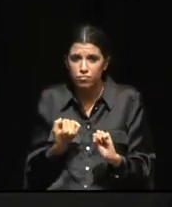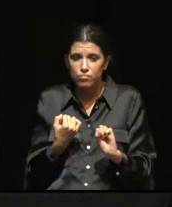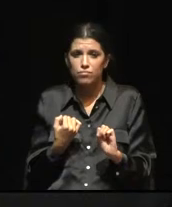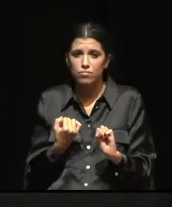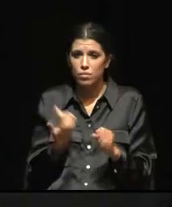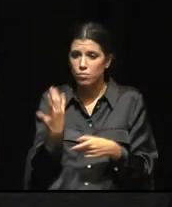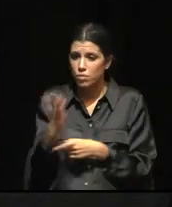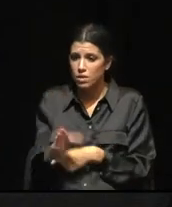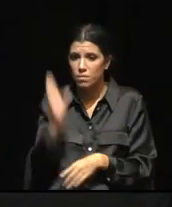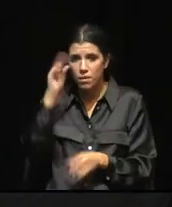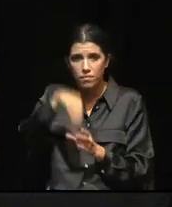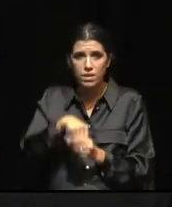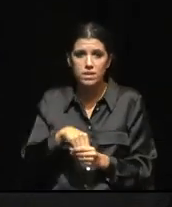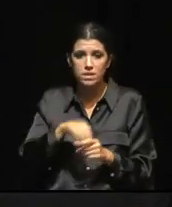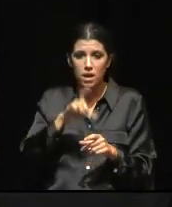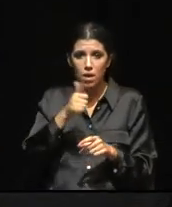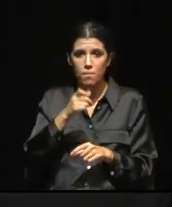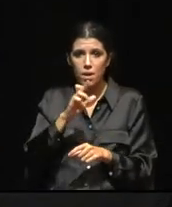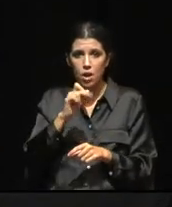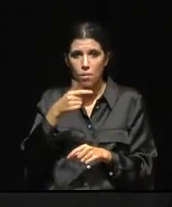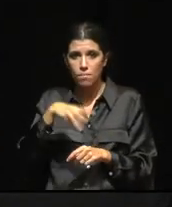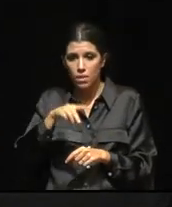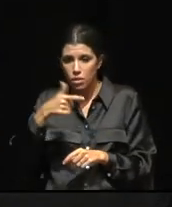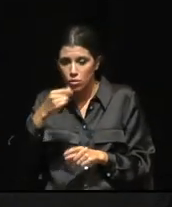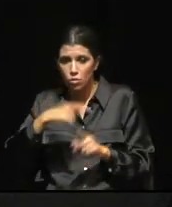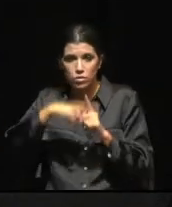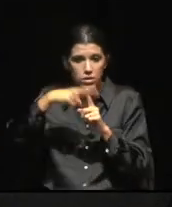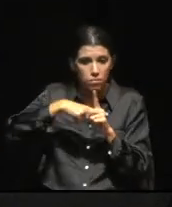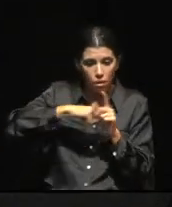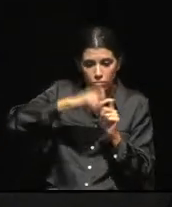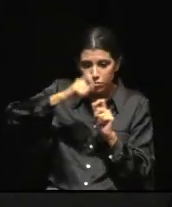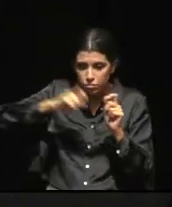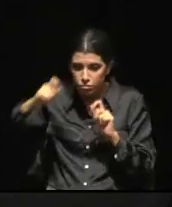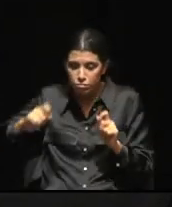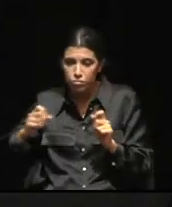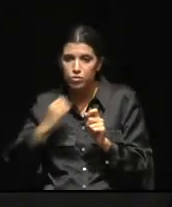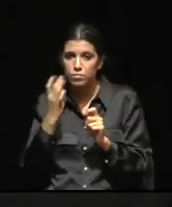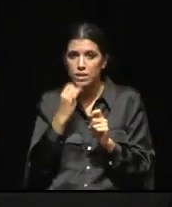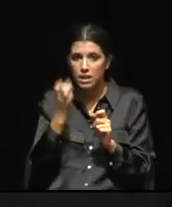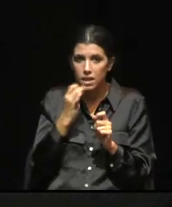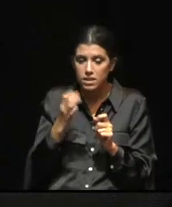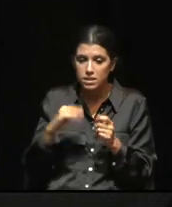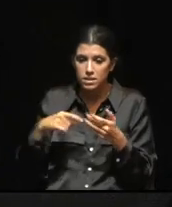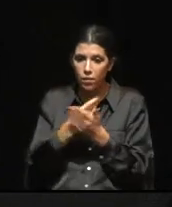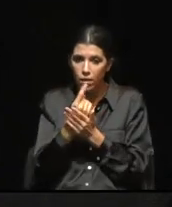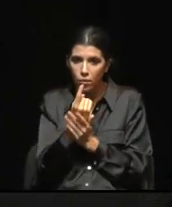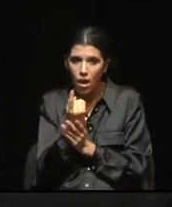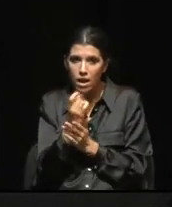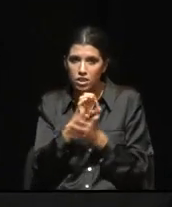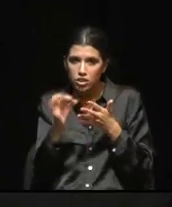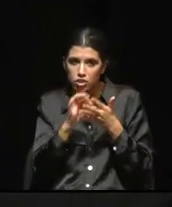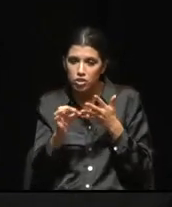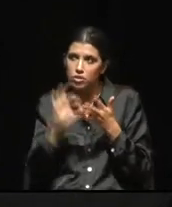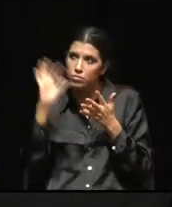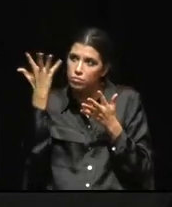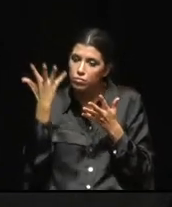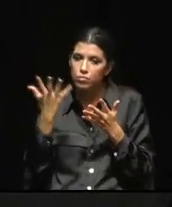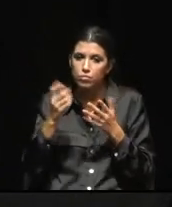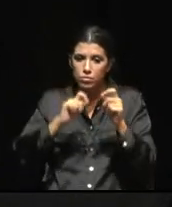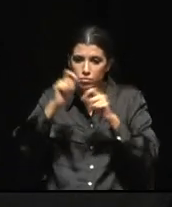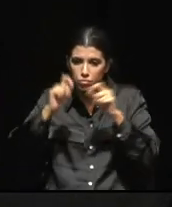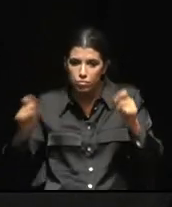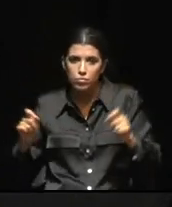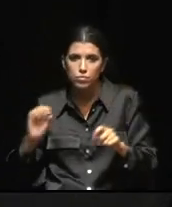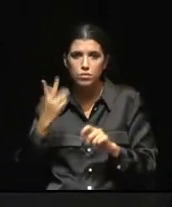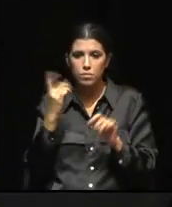como sejam a invenção do barómetro e do termómetro a descrição do da evolução da cartografia meteorológica da meteorologia nas